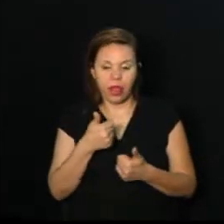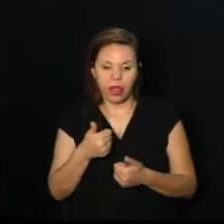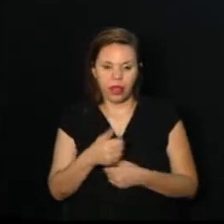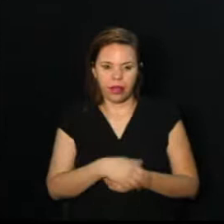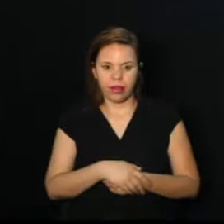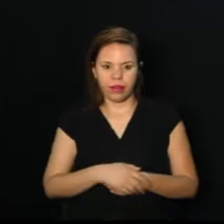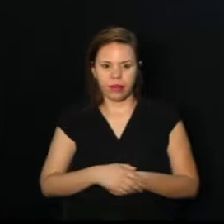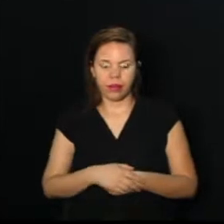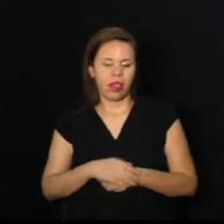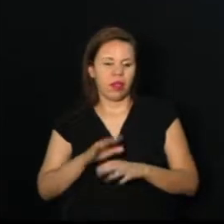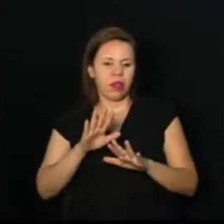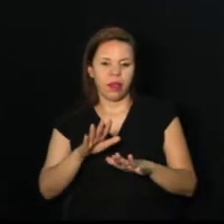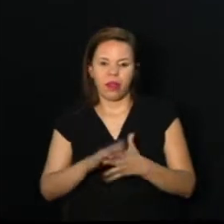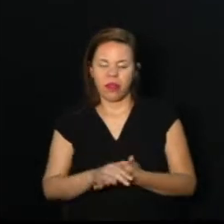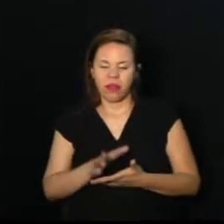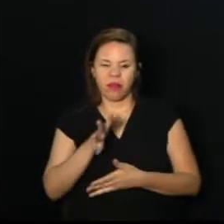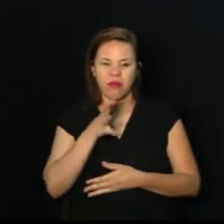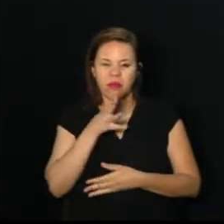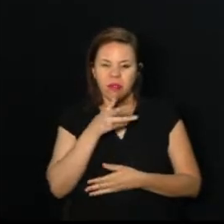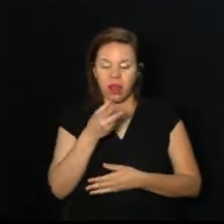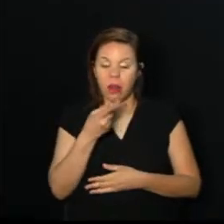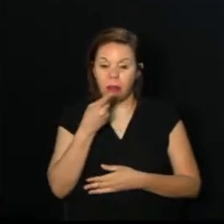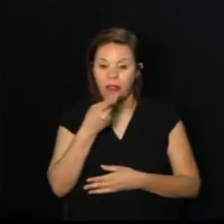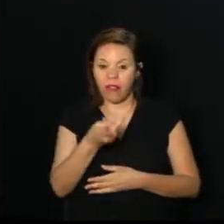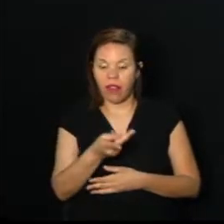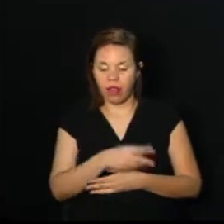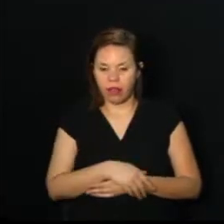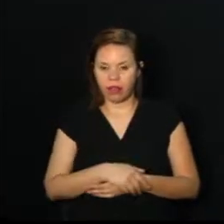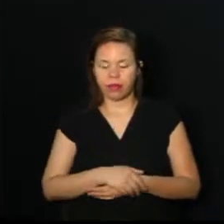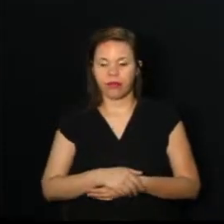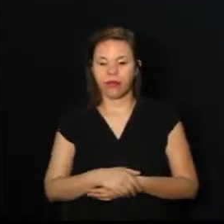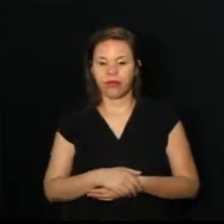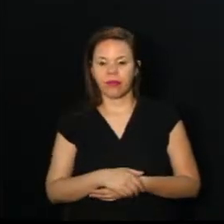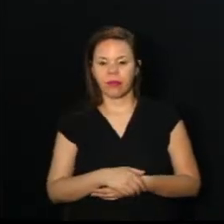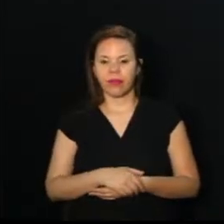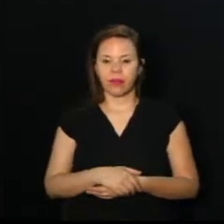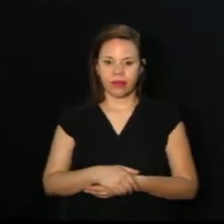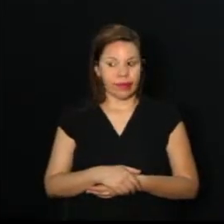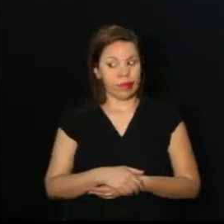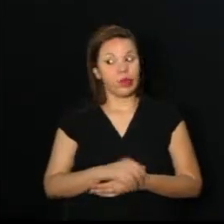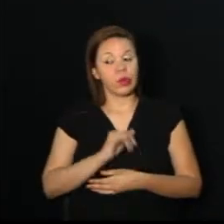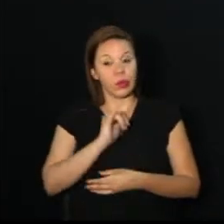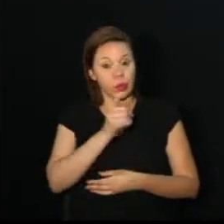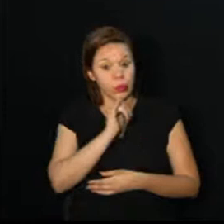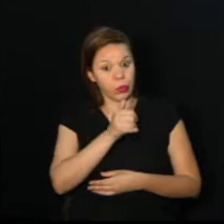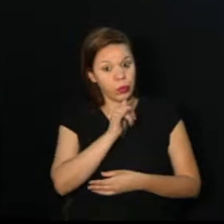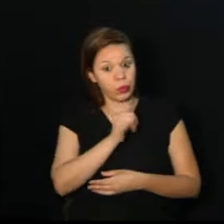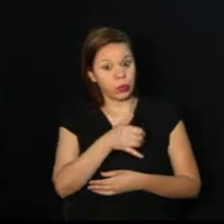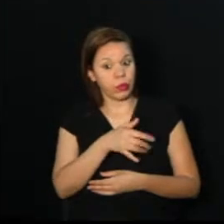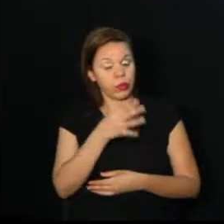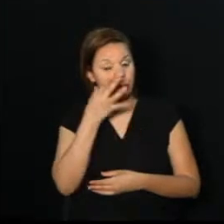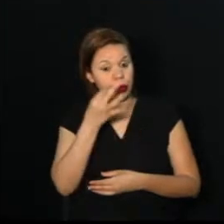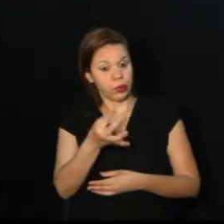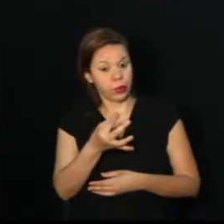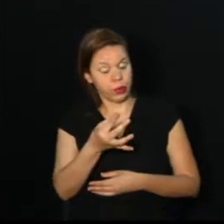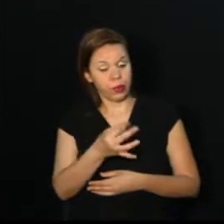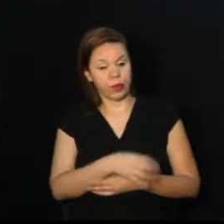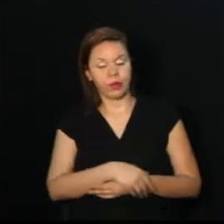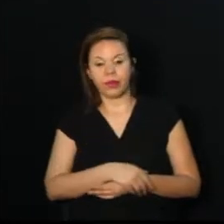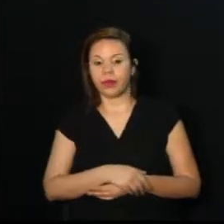bem, mas ele demorou para falar. Alerta, né? Um